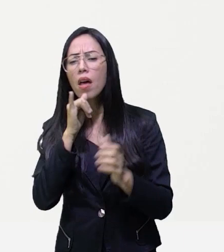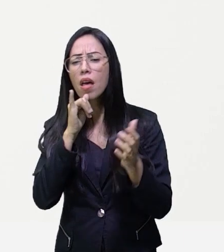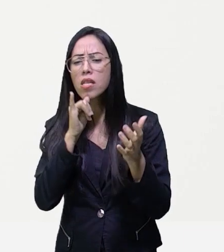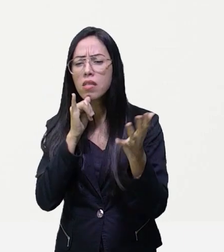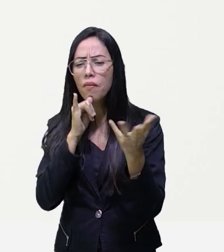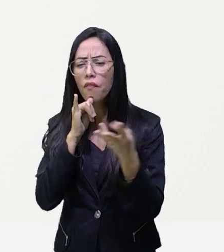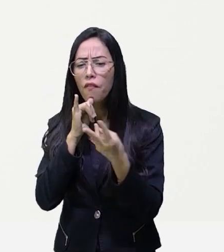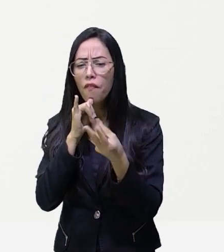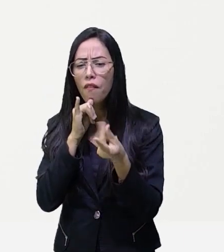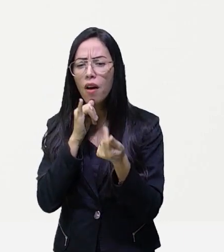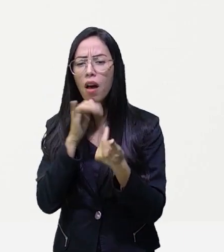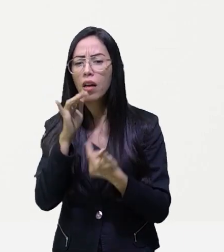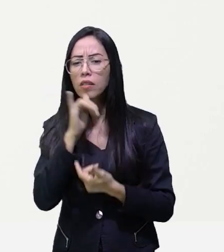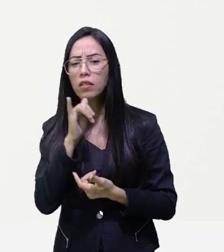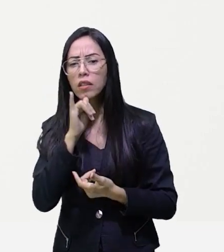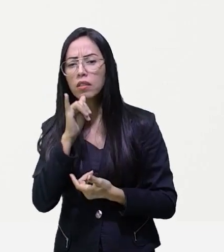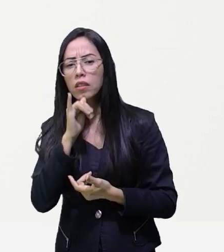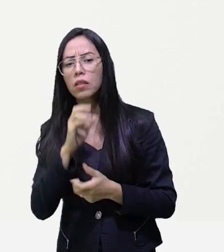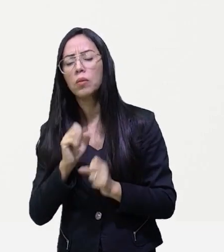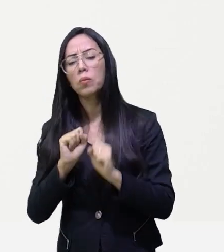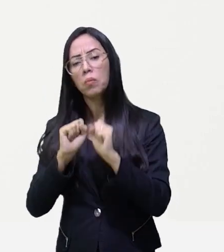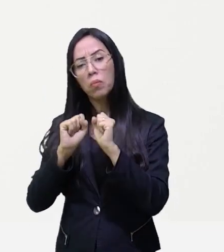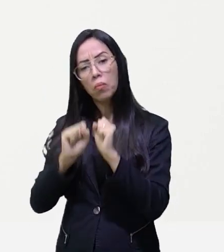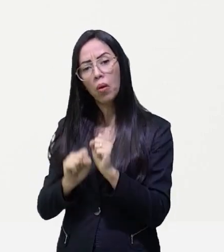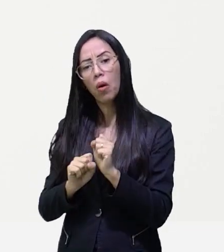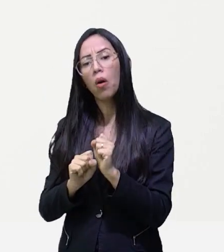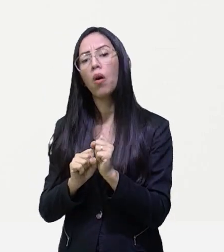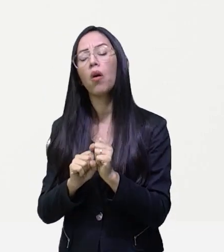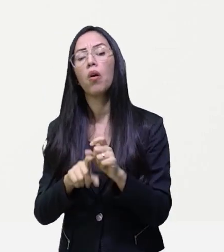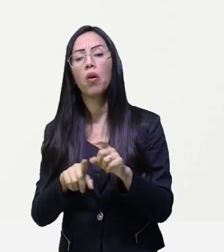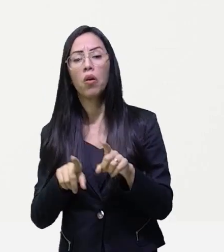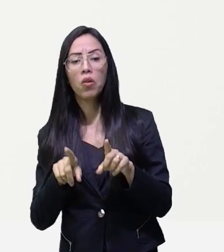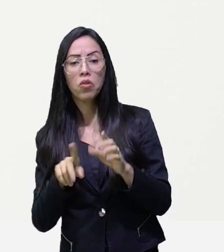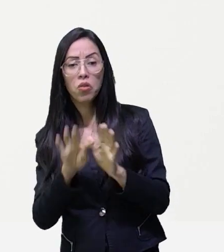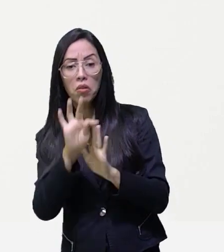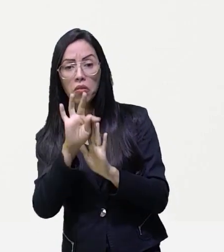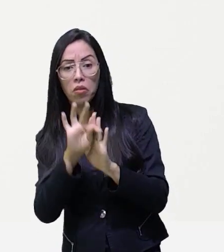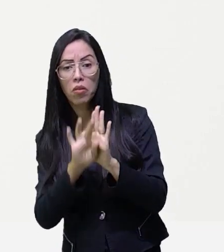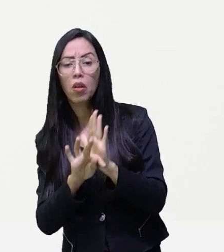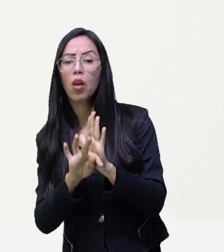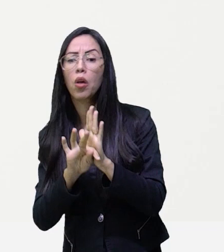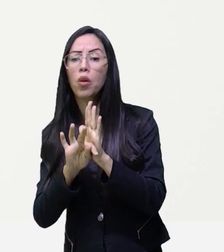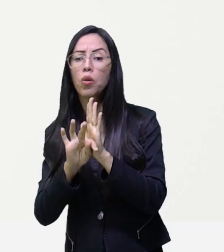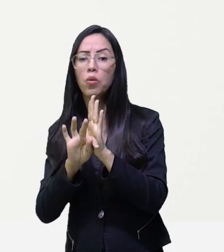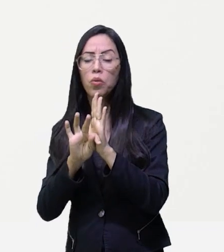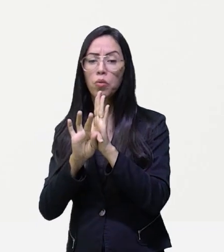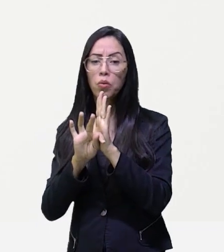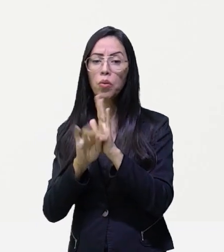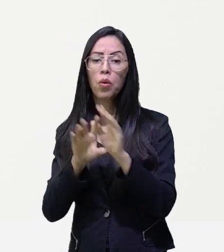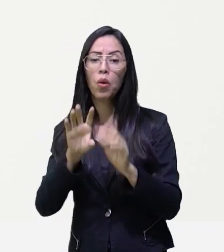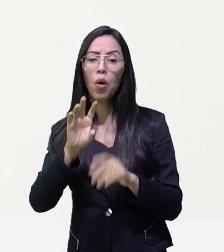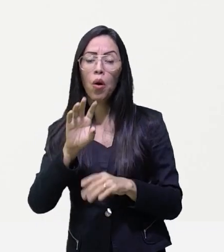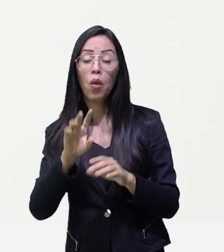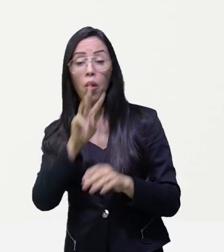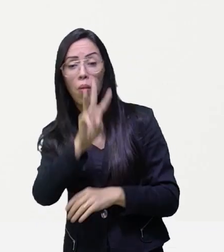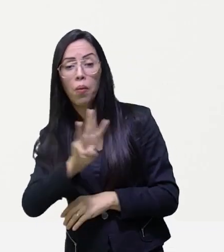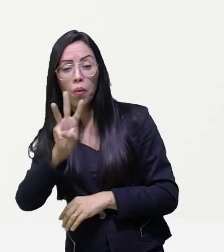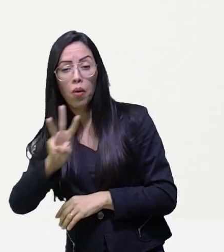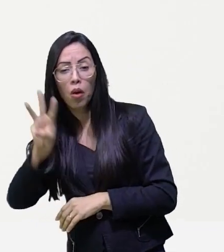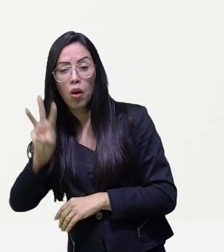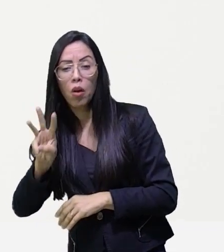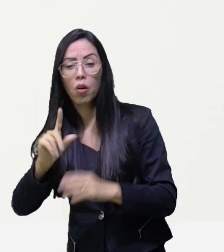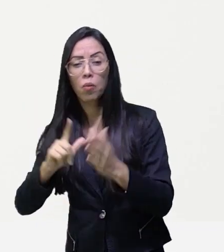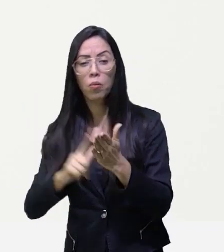verbete de dicionário, textos em mural, ou texto na web,